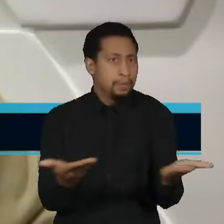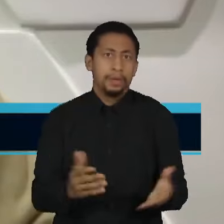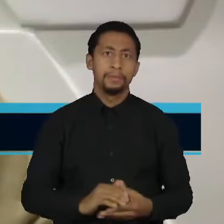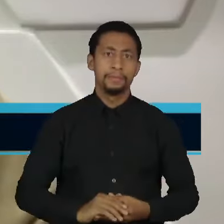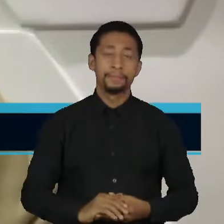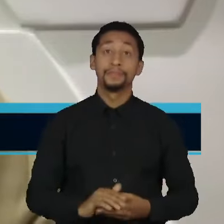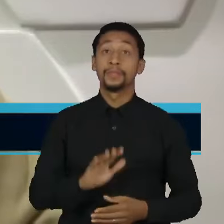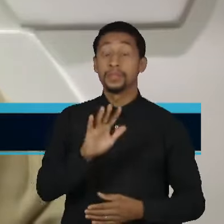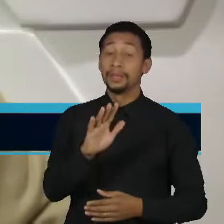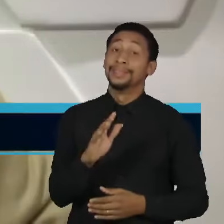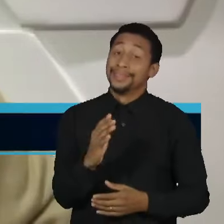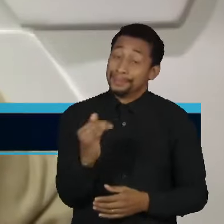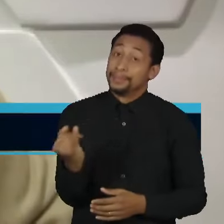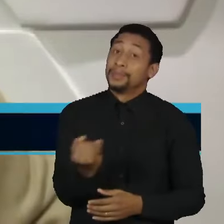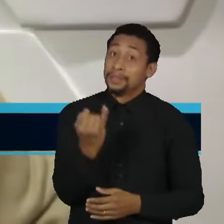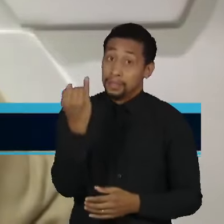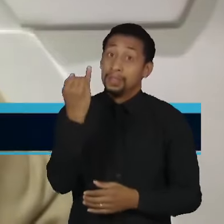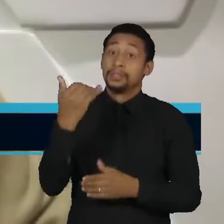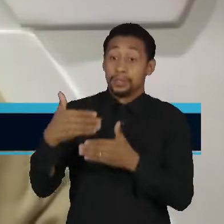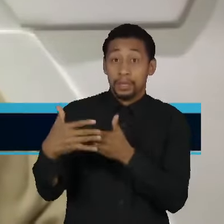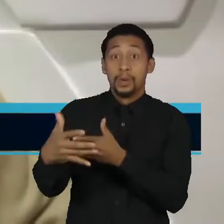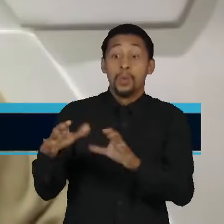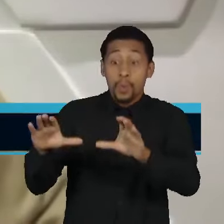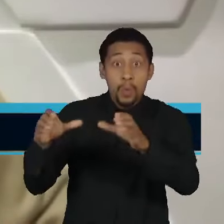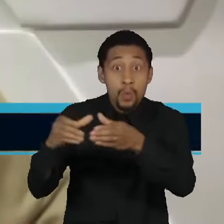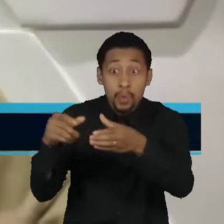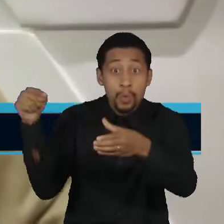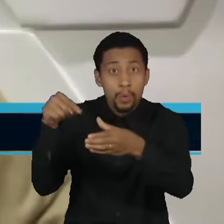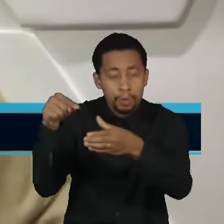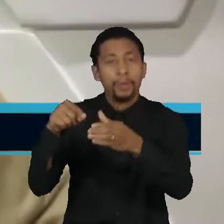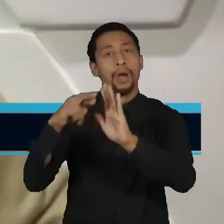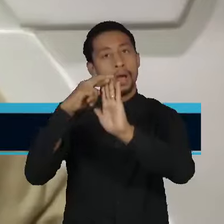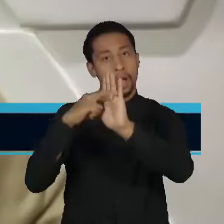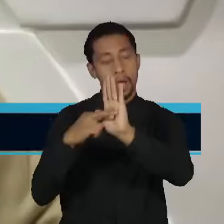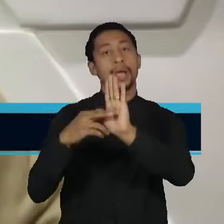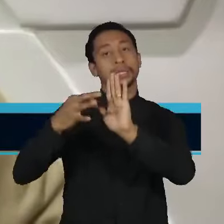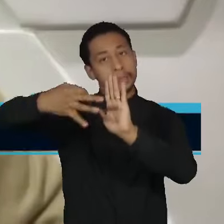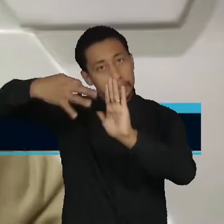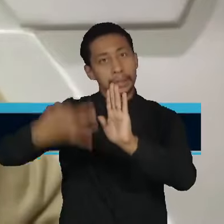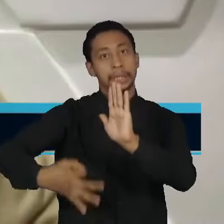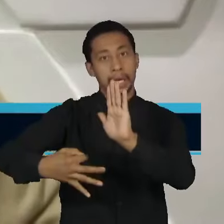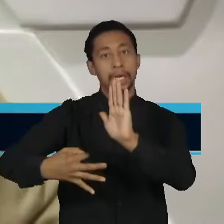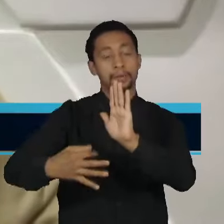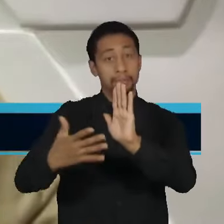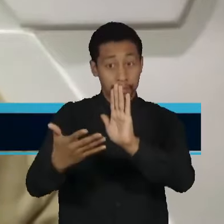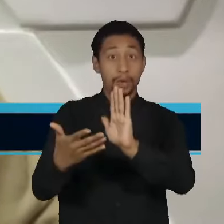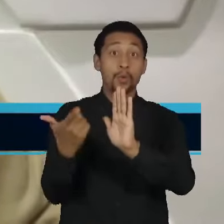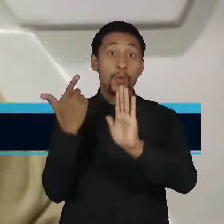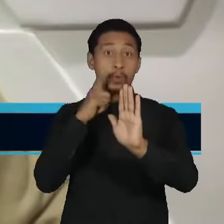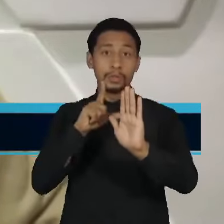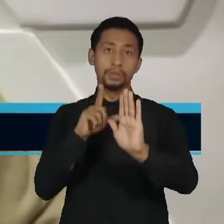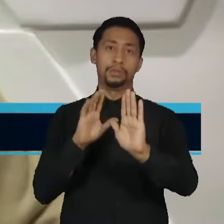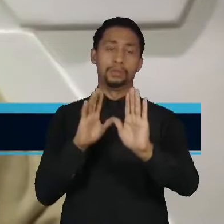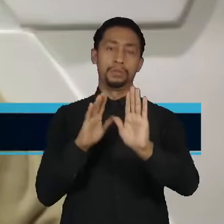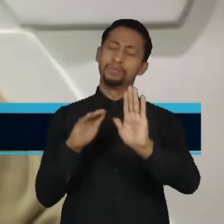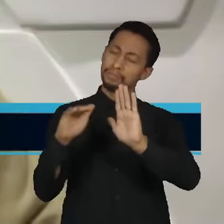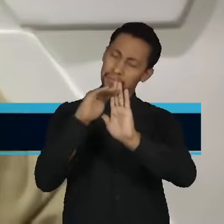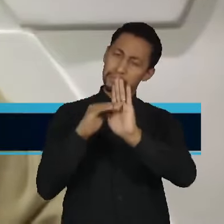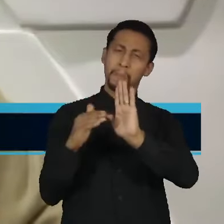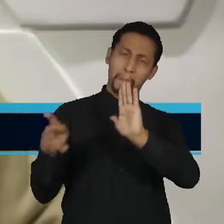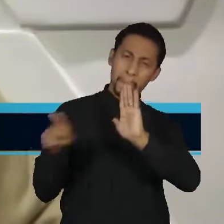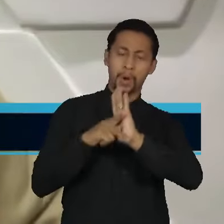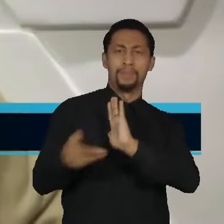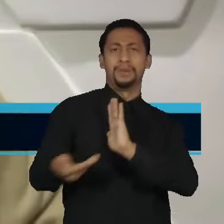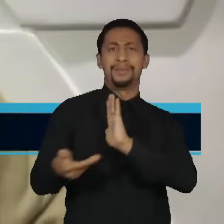a formação de fato de uma comissão especial com regramentos já específicos determinados pelo regimento interno da Câmara dos Deputados